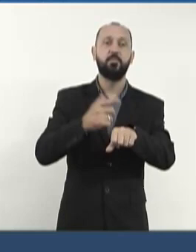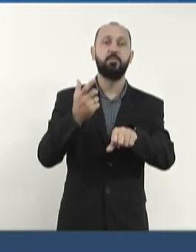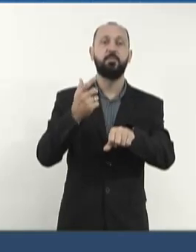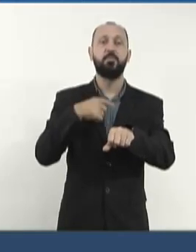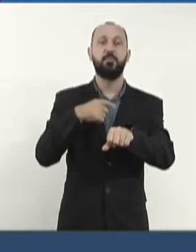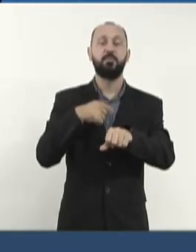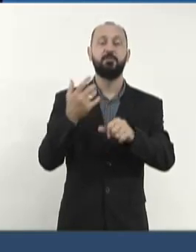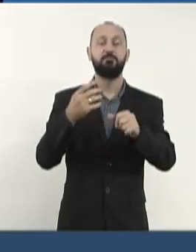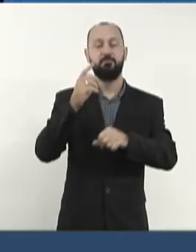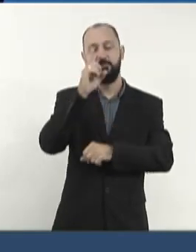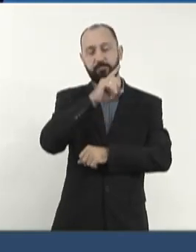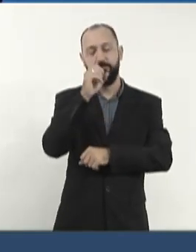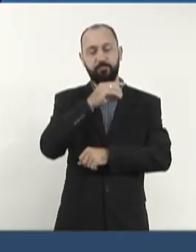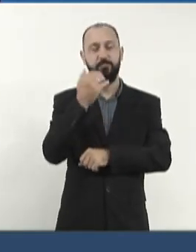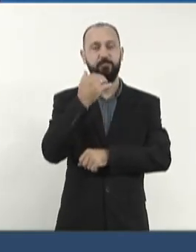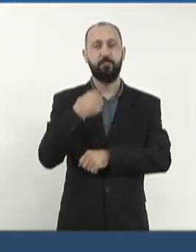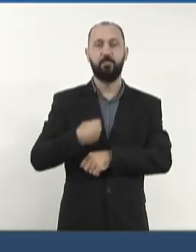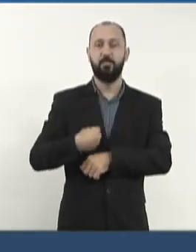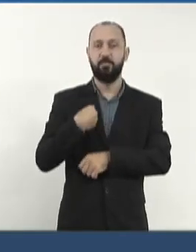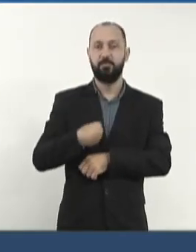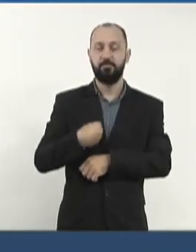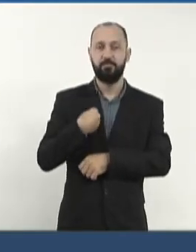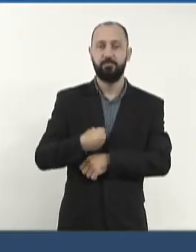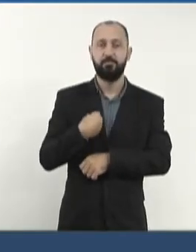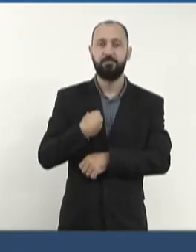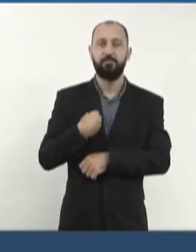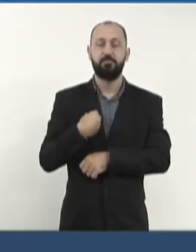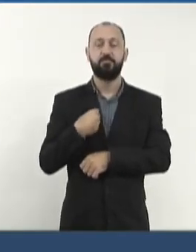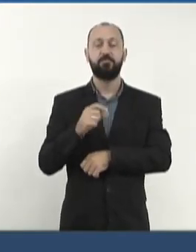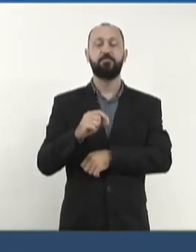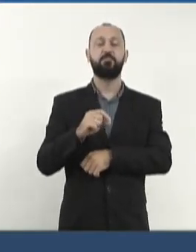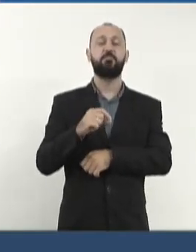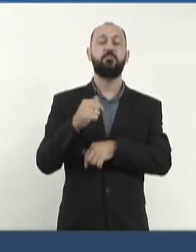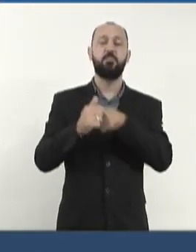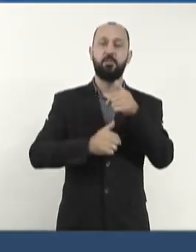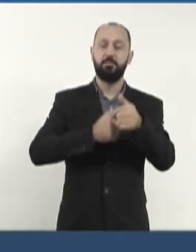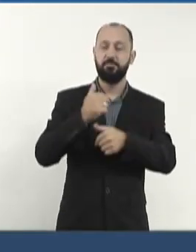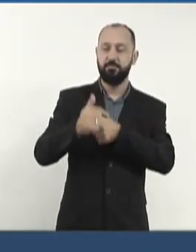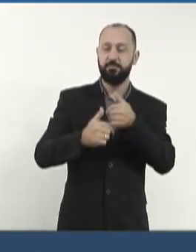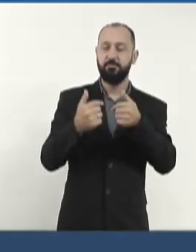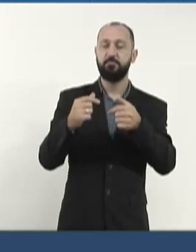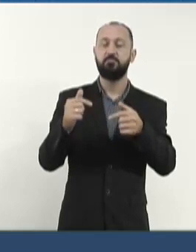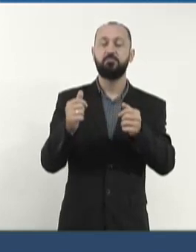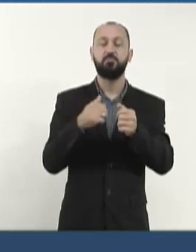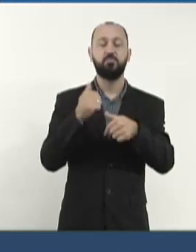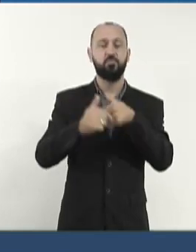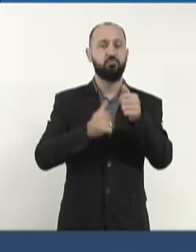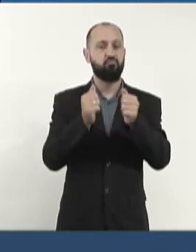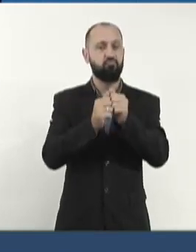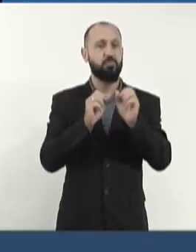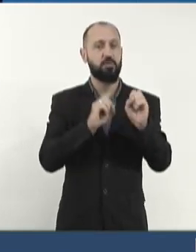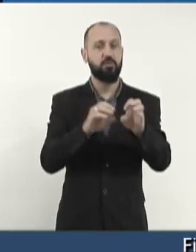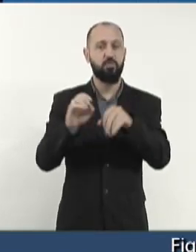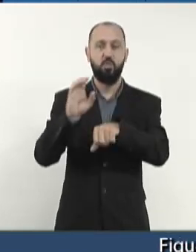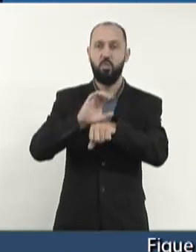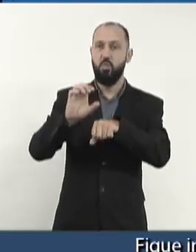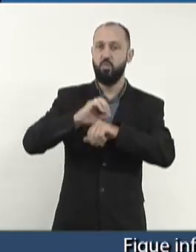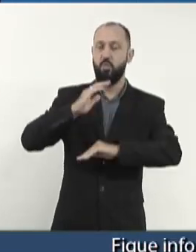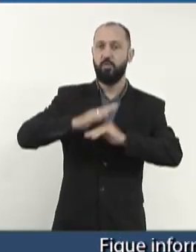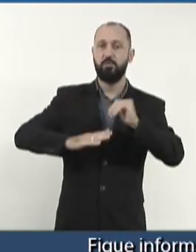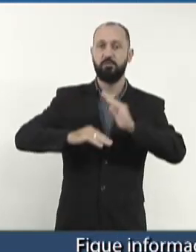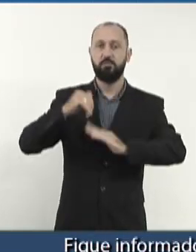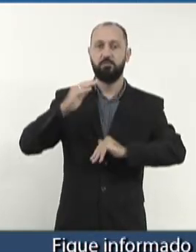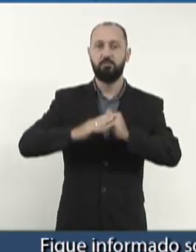situação de vulnerabilidade para a vida em sociedade e para o mercado de trabalho por meio de educação e cursos